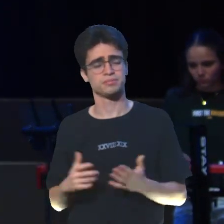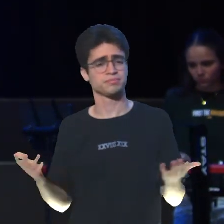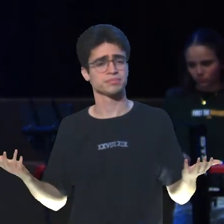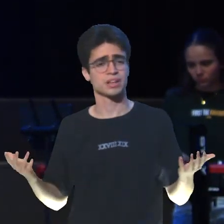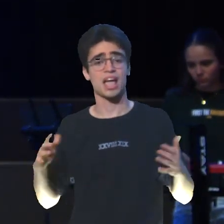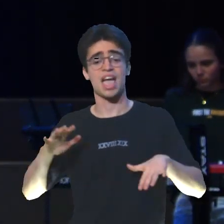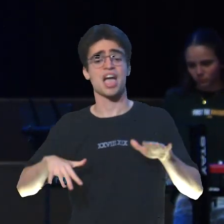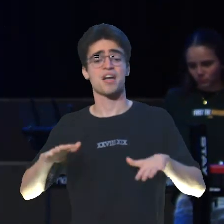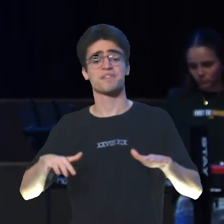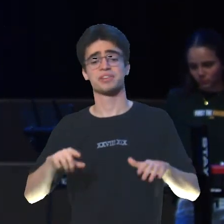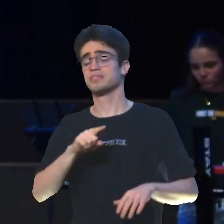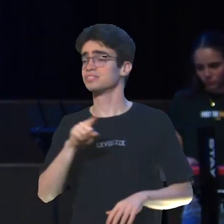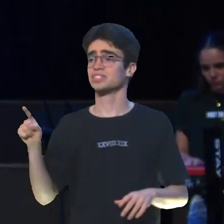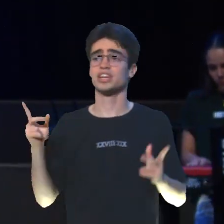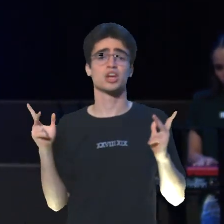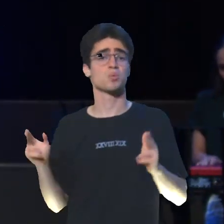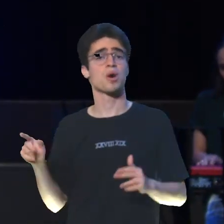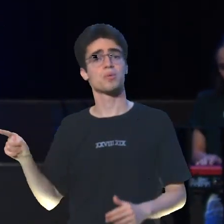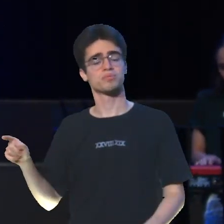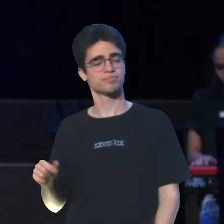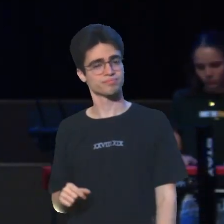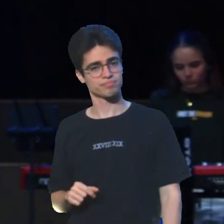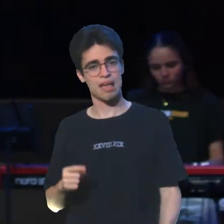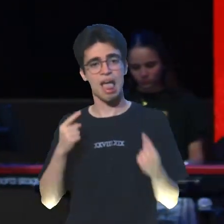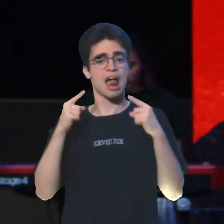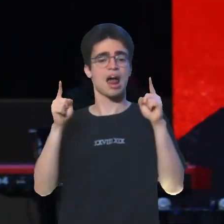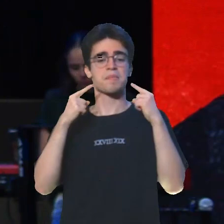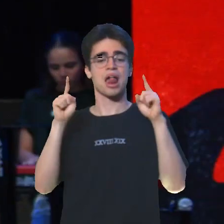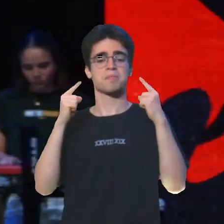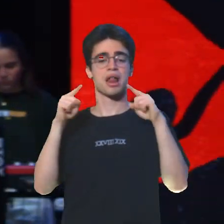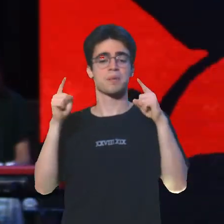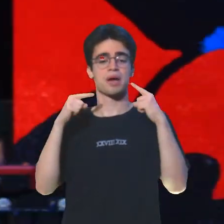Talvez vocês sejam os israelitas.